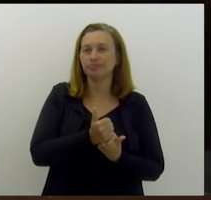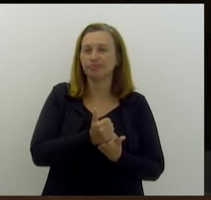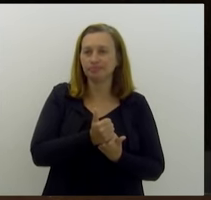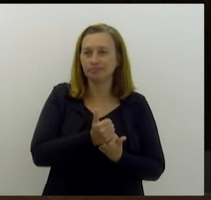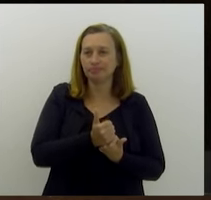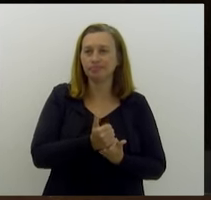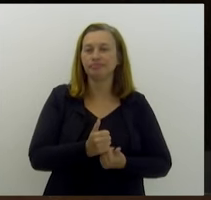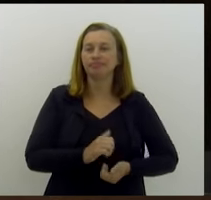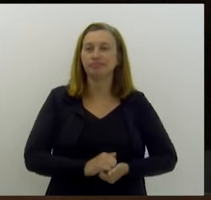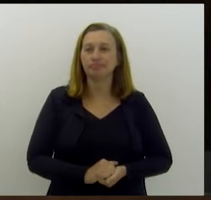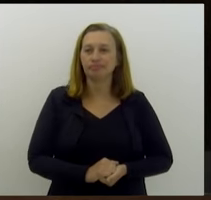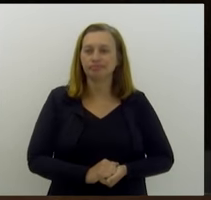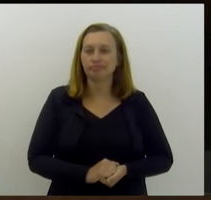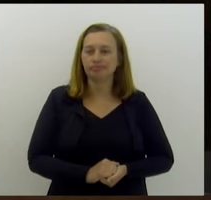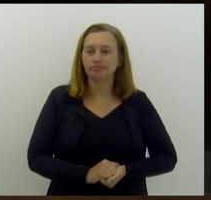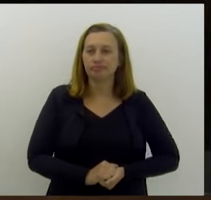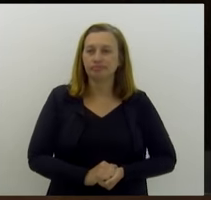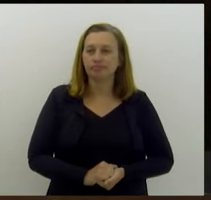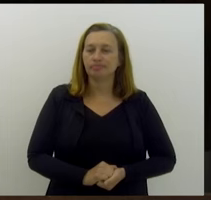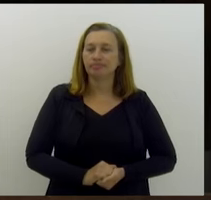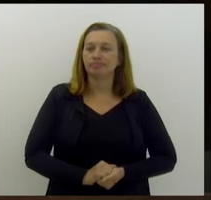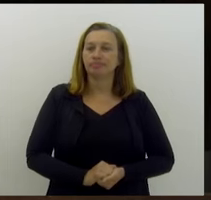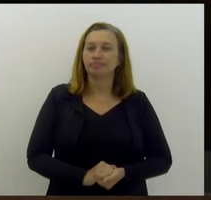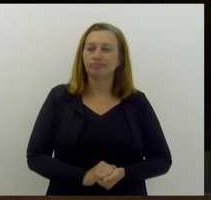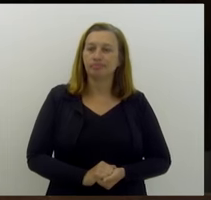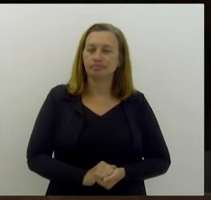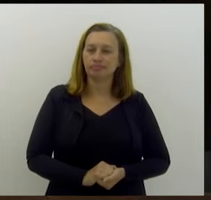Siciliano assumir a presidência aqui dos